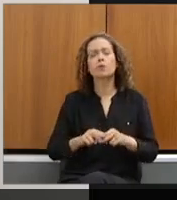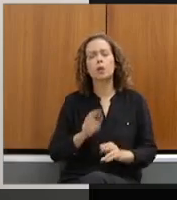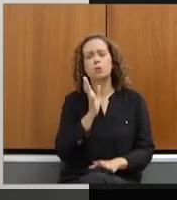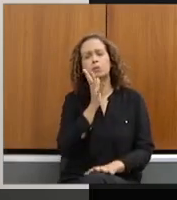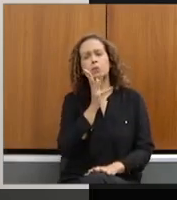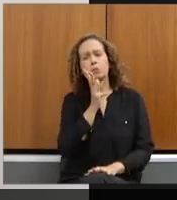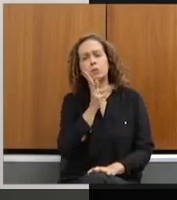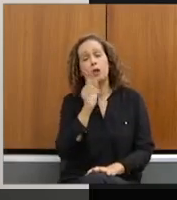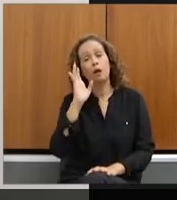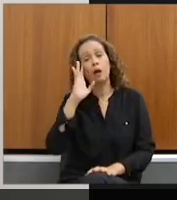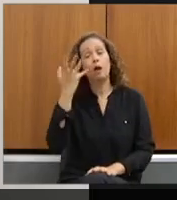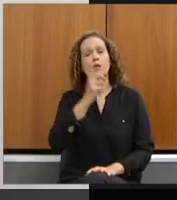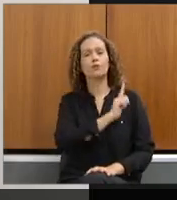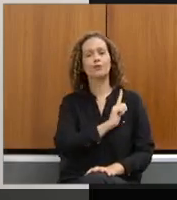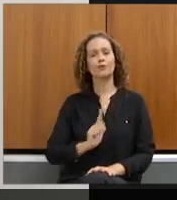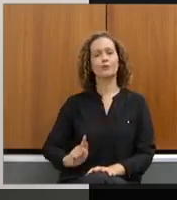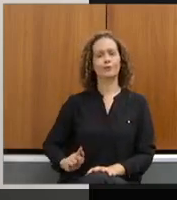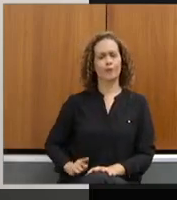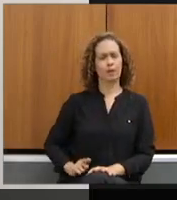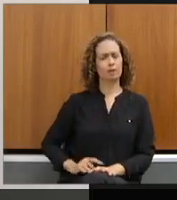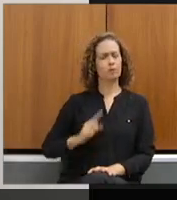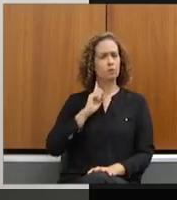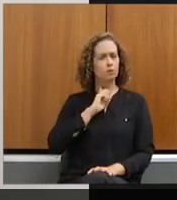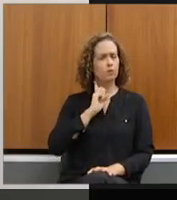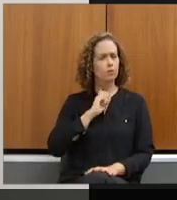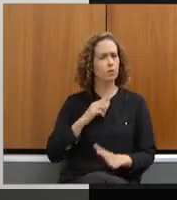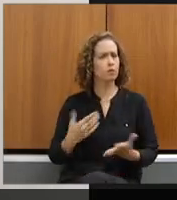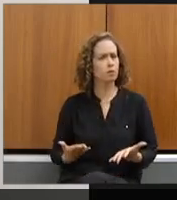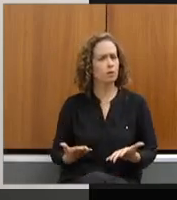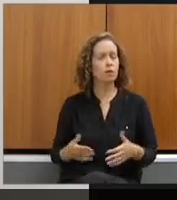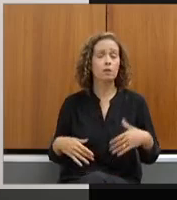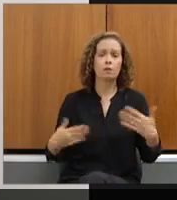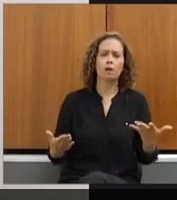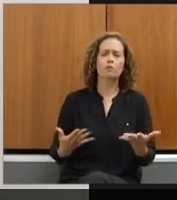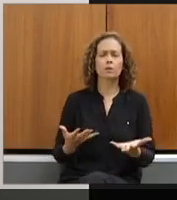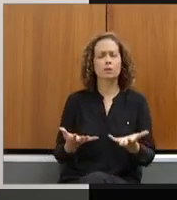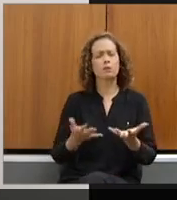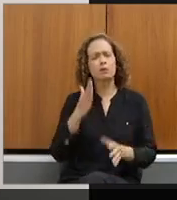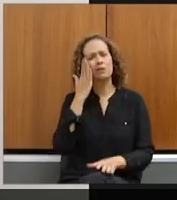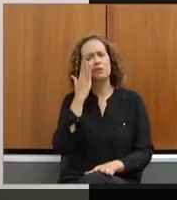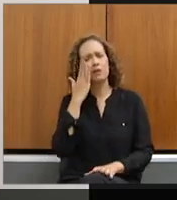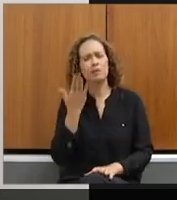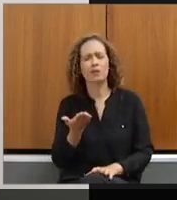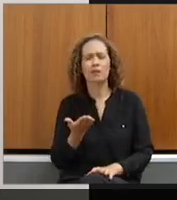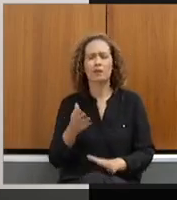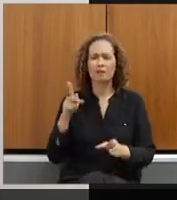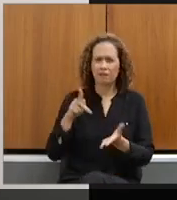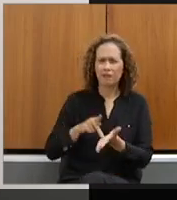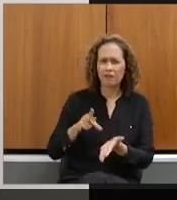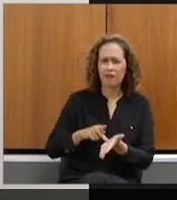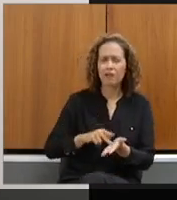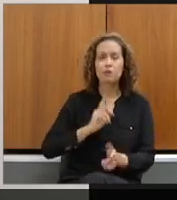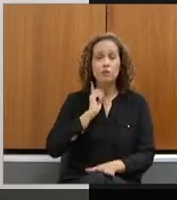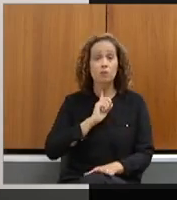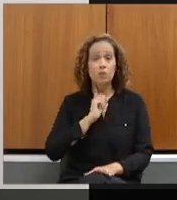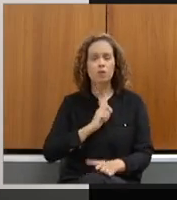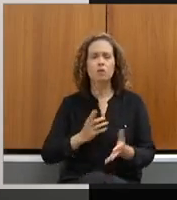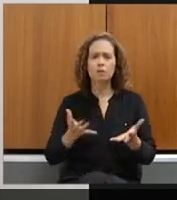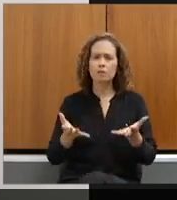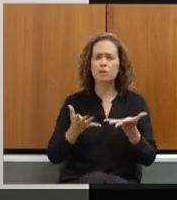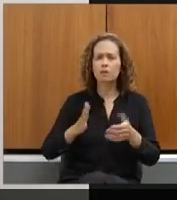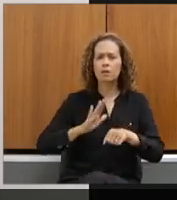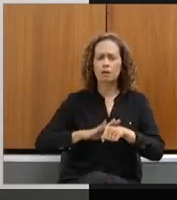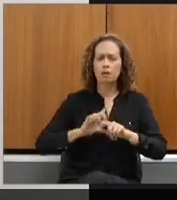das decisões do governo de Minas estão queria saber É de fato Minas queria investir na produção de